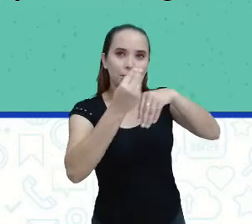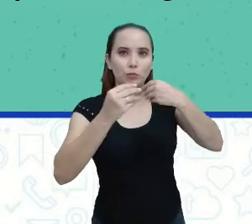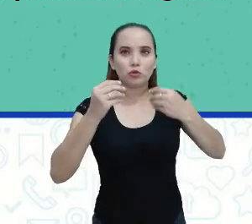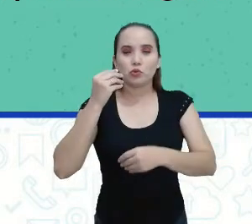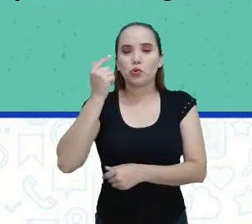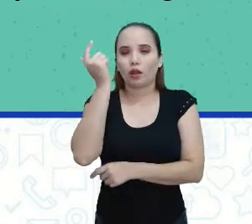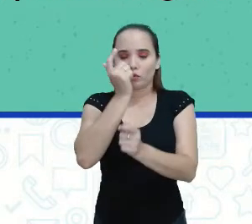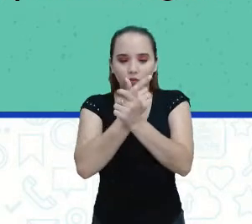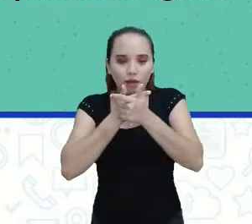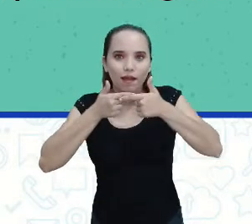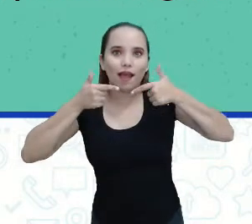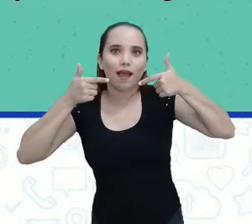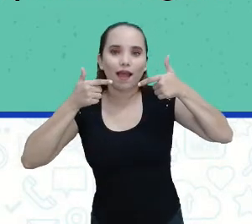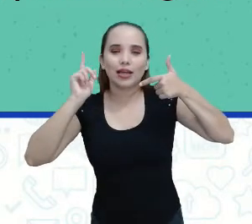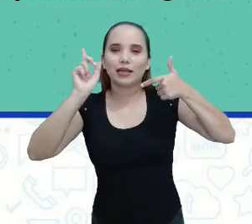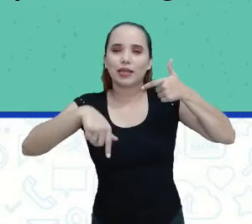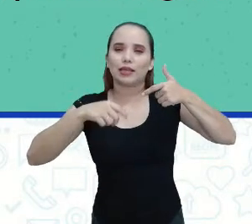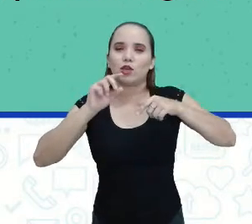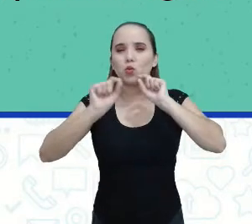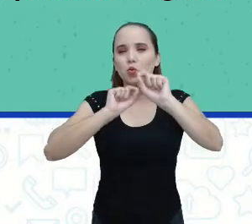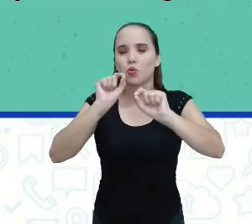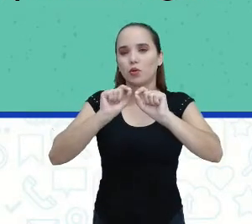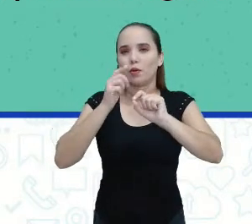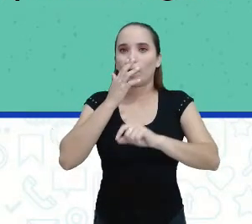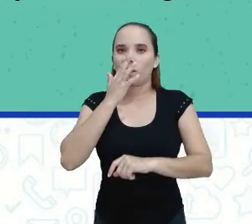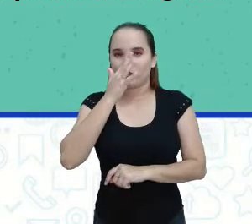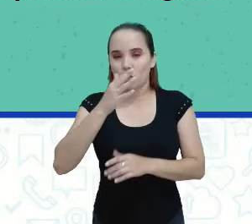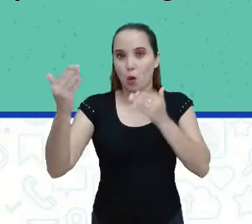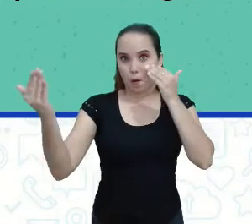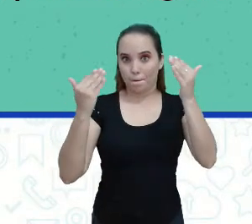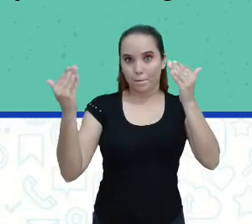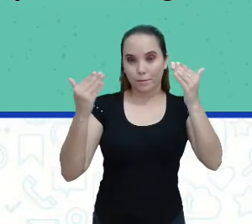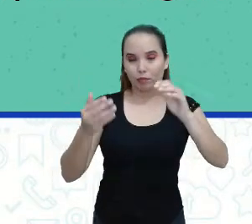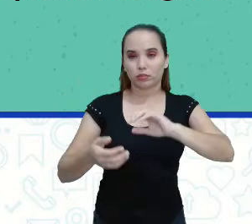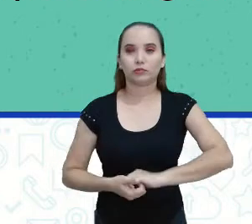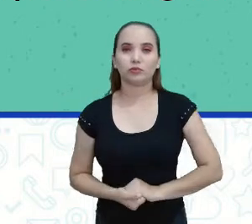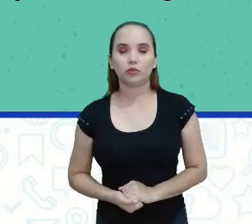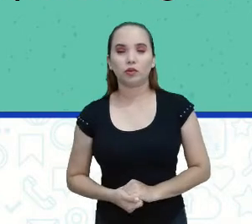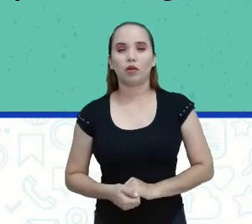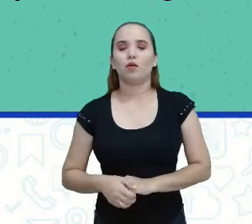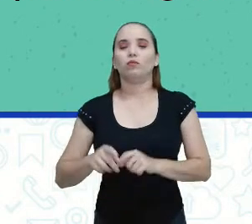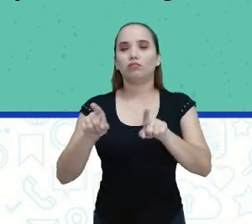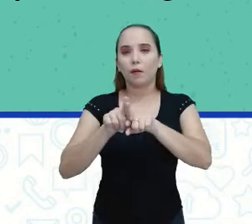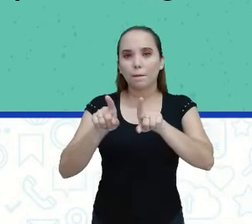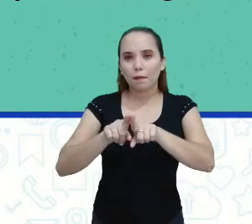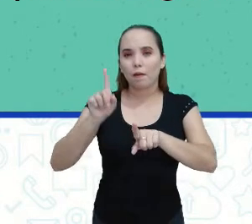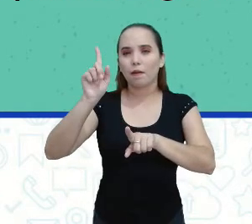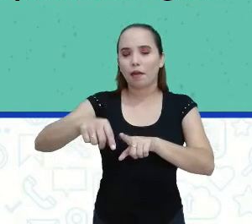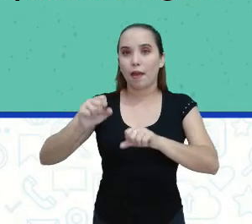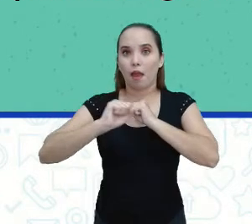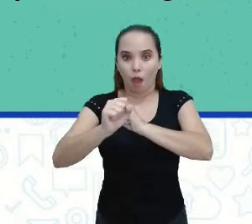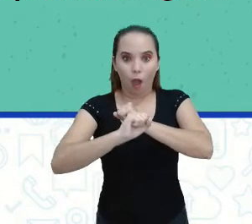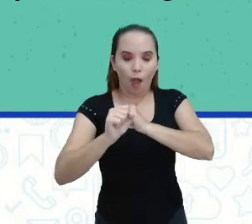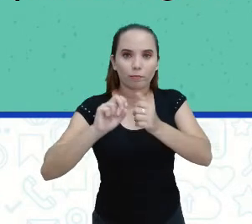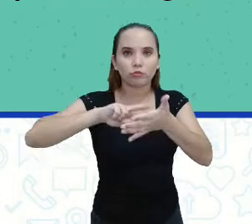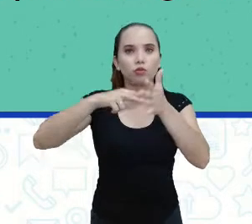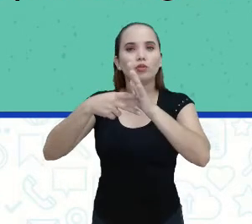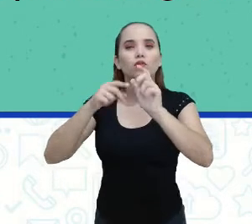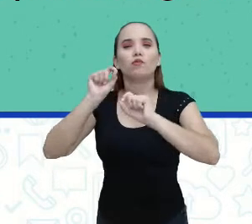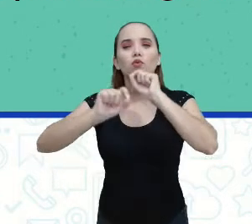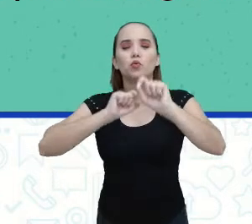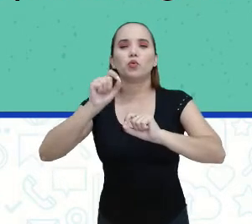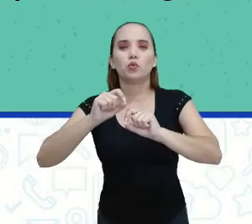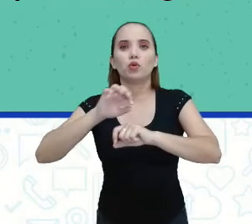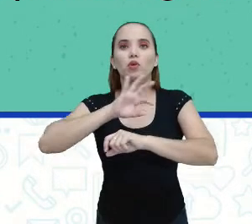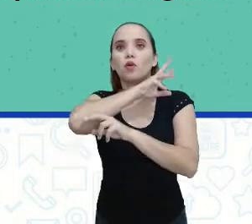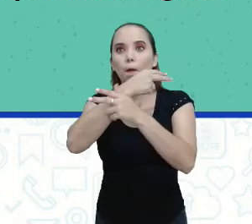Uma comparação. Como seu hálito perfumado é uma comparação mais rápida que a corça selvagem. Selvagem aqui